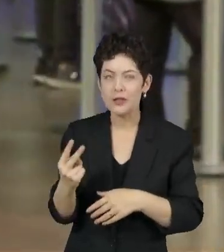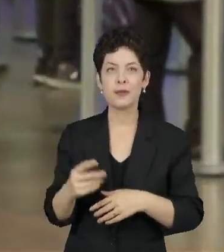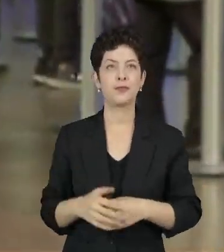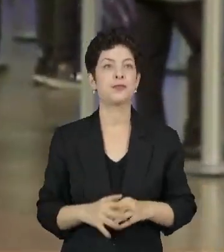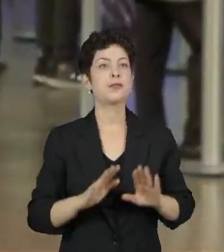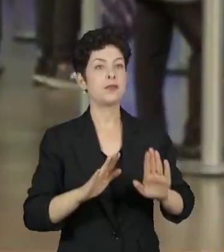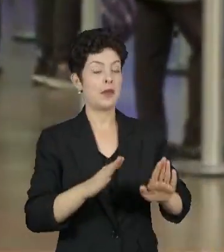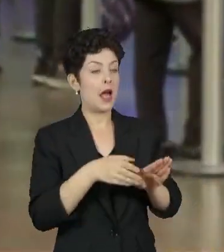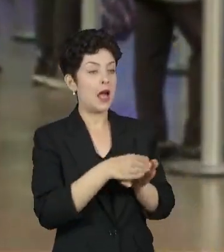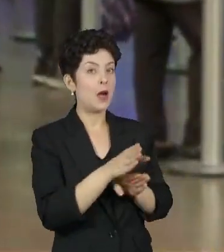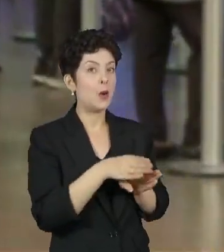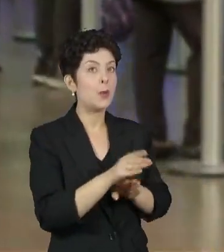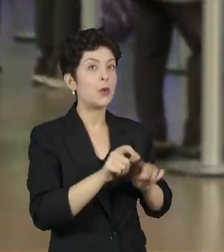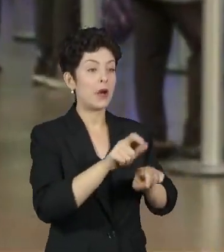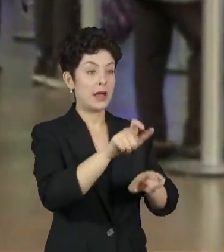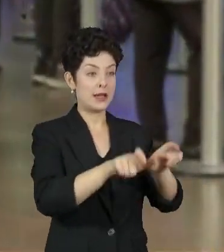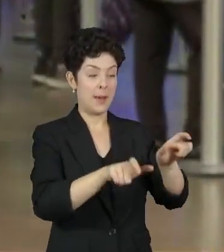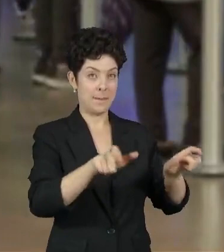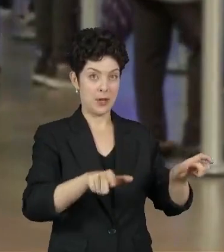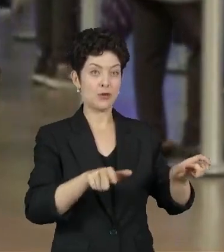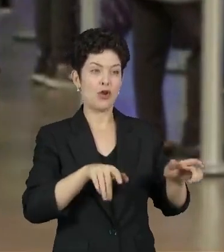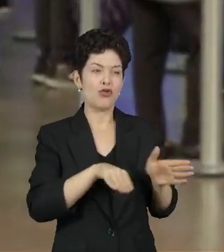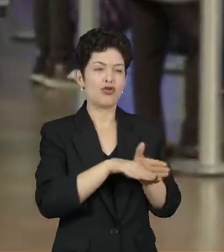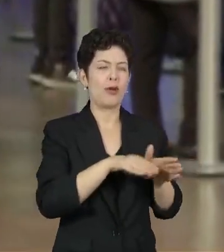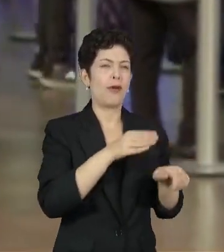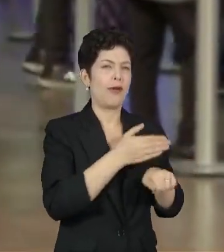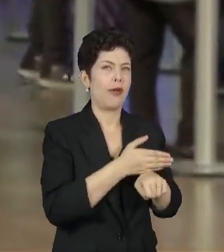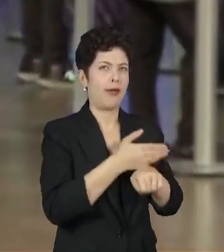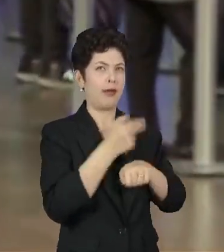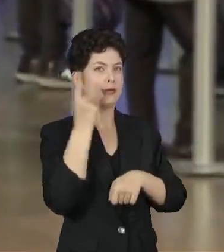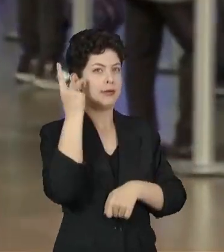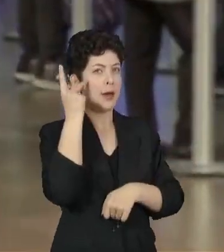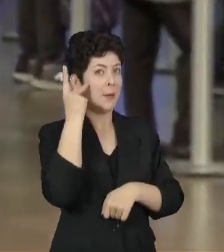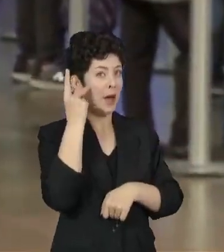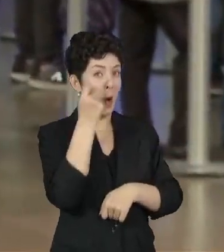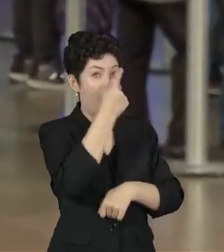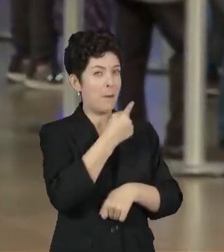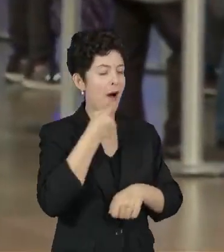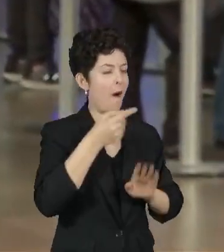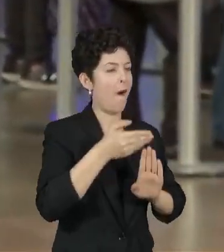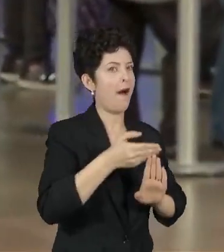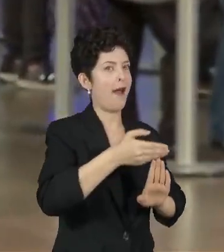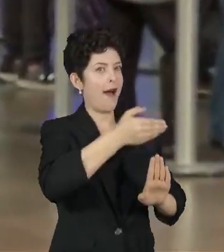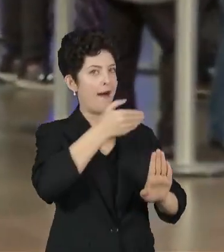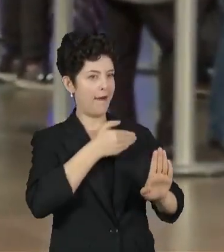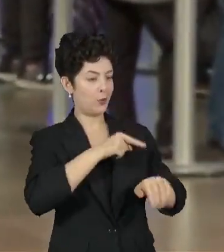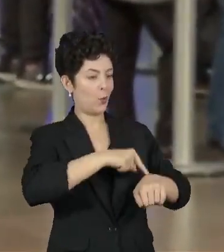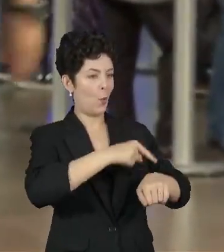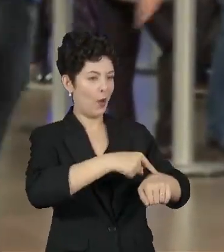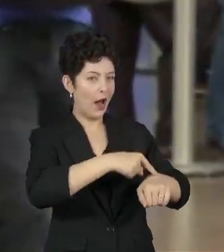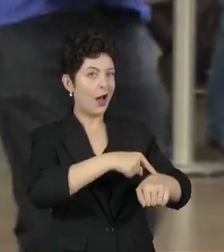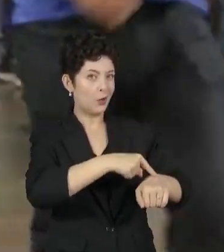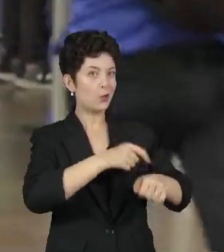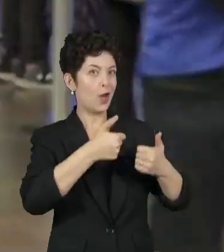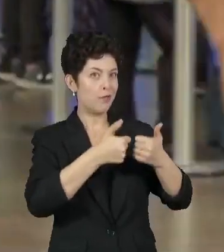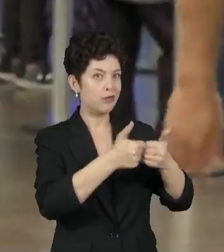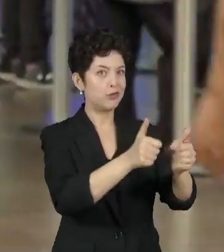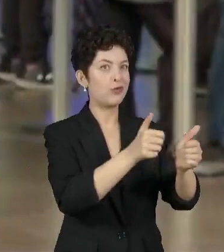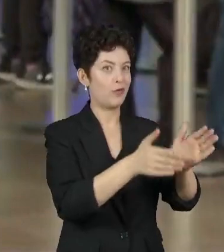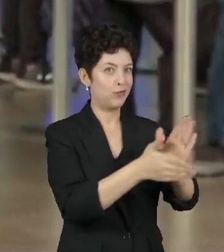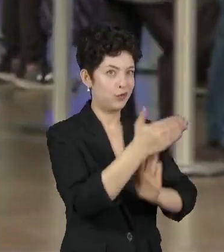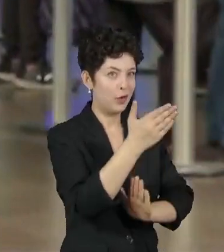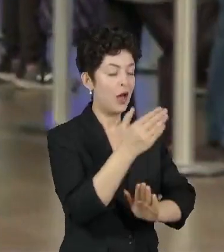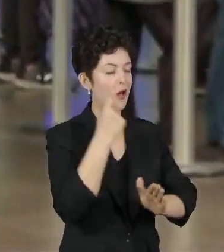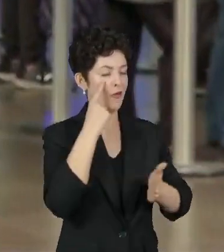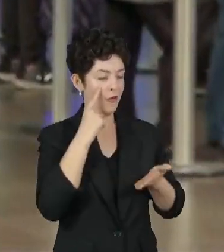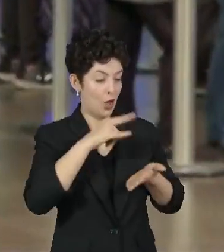Sossico recomenda que os passageiros cheguem aos terminais de São Paulo com pelo menos uma hora de antecedência do horário de embarque, verifiquem os documentos